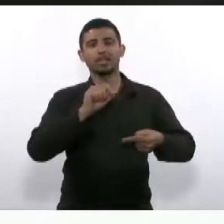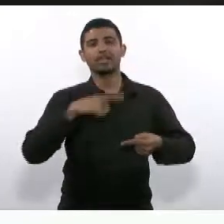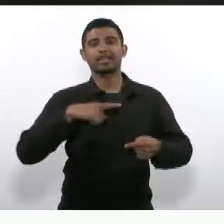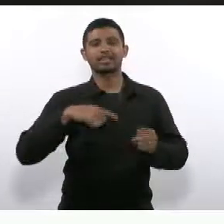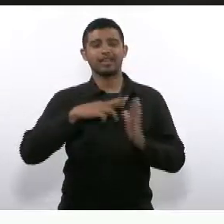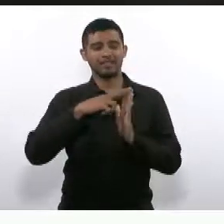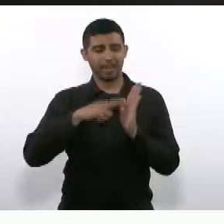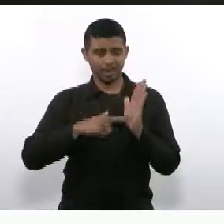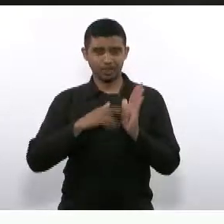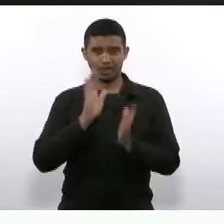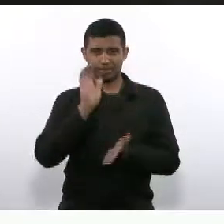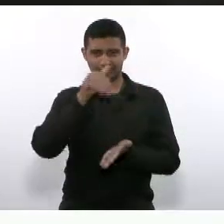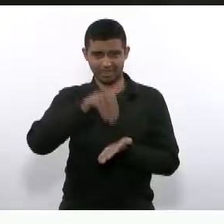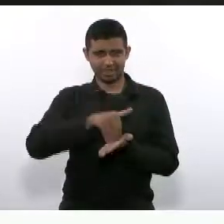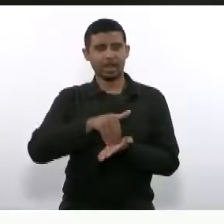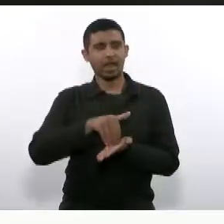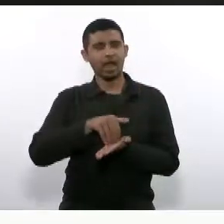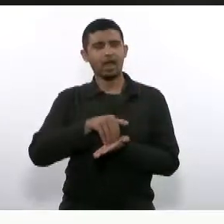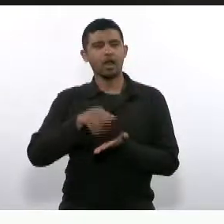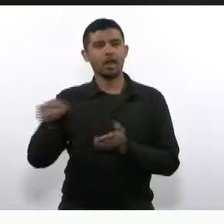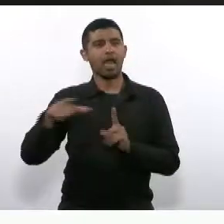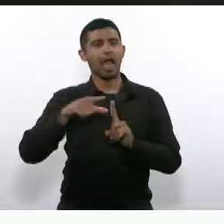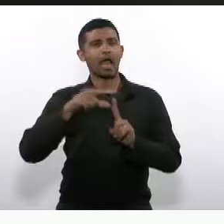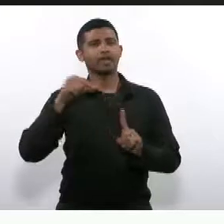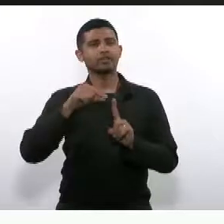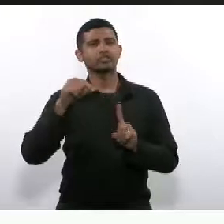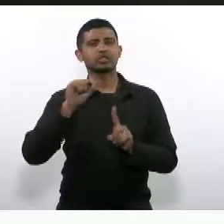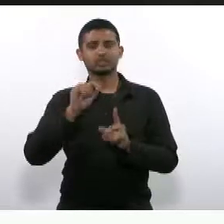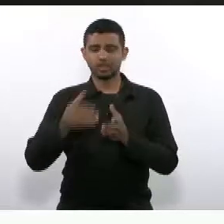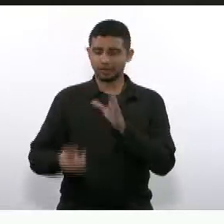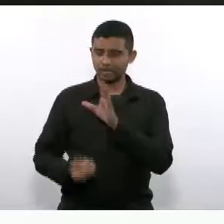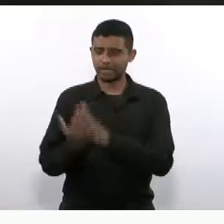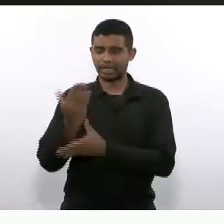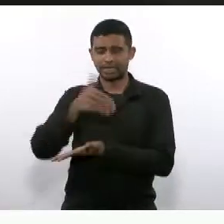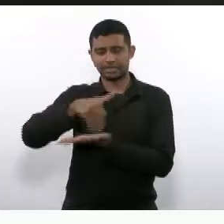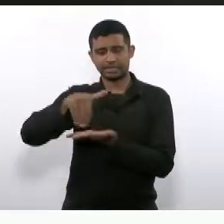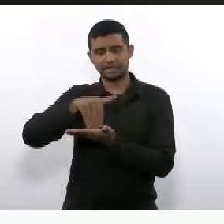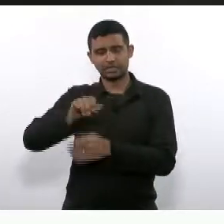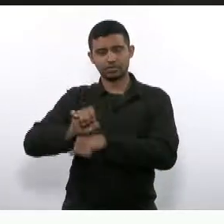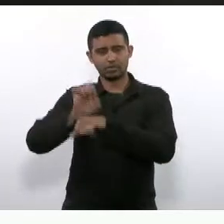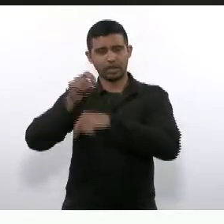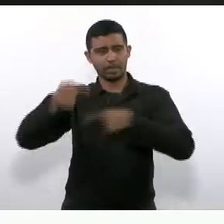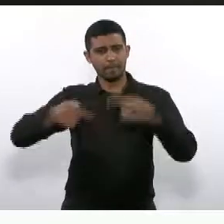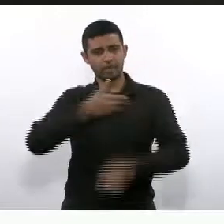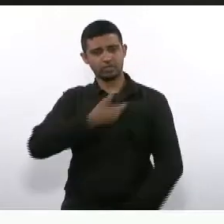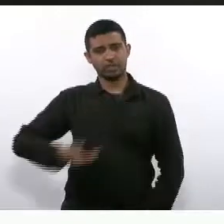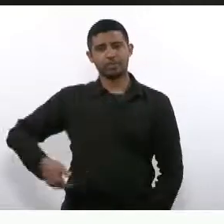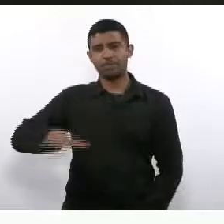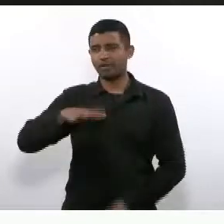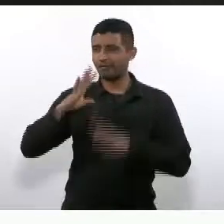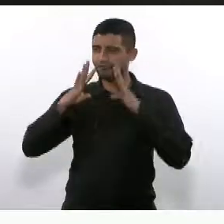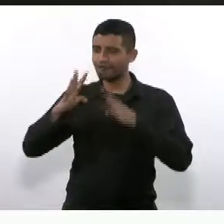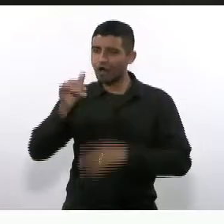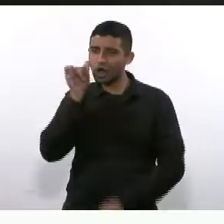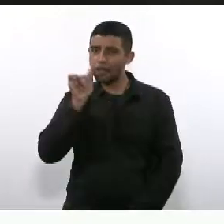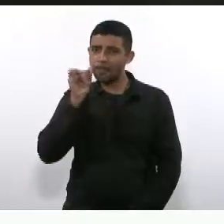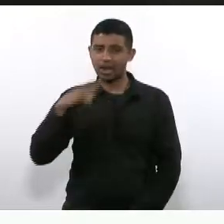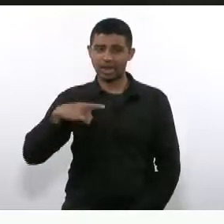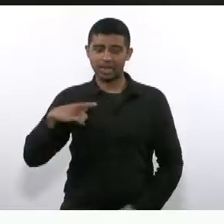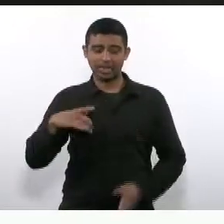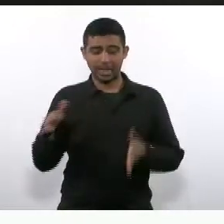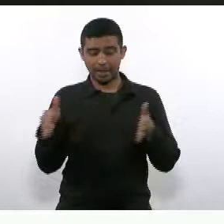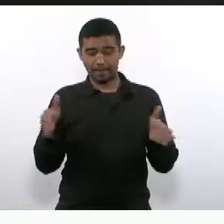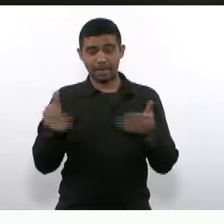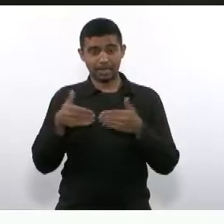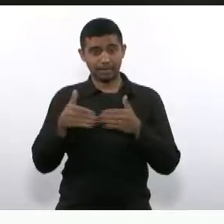uma indicação da criação da Secretaria de Estado de Políticas Públicas para as Mulheres. No prazo